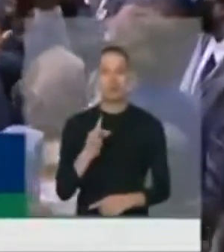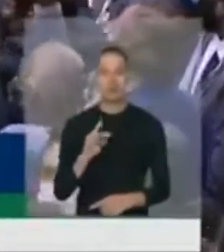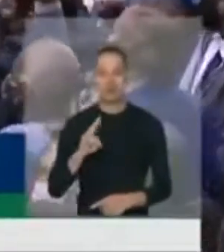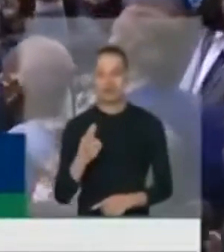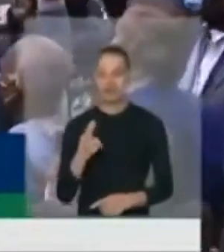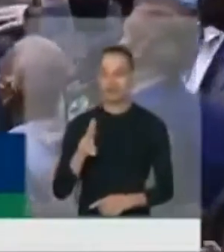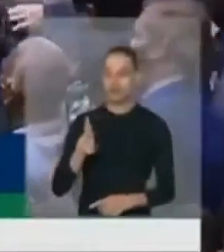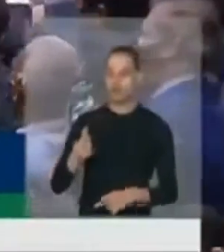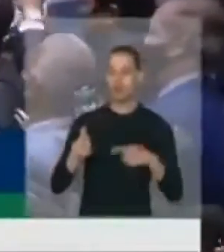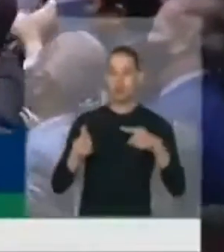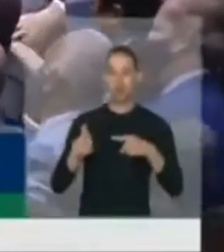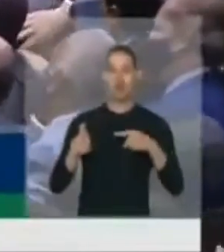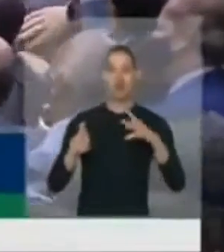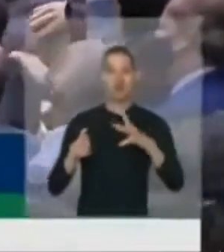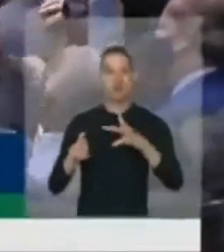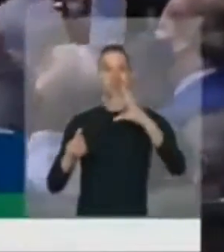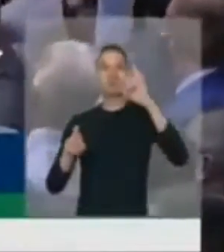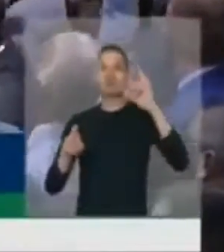aí